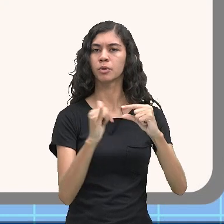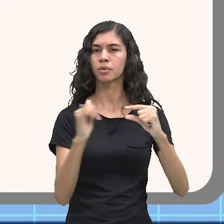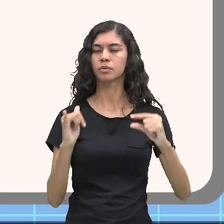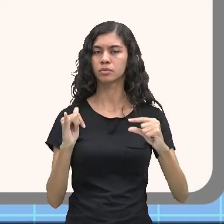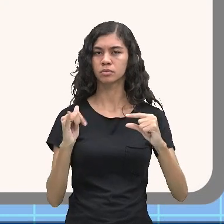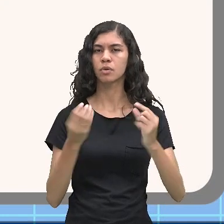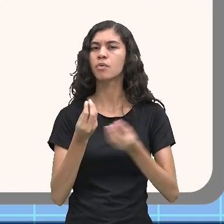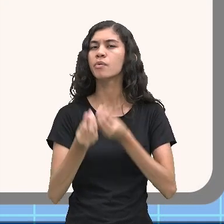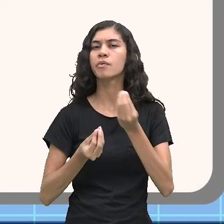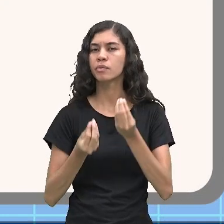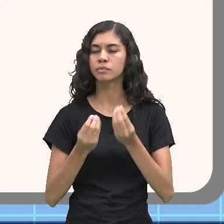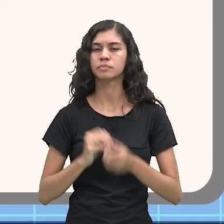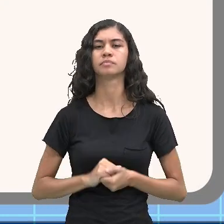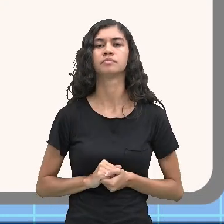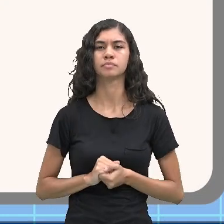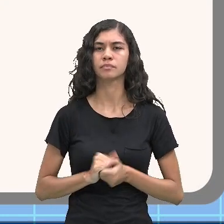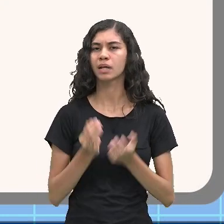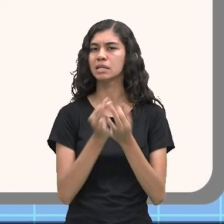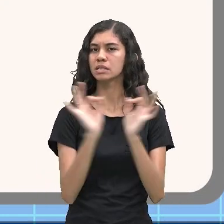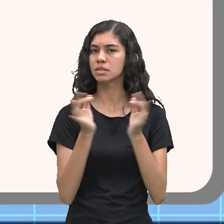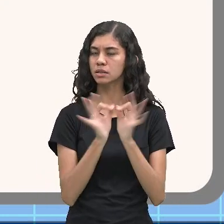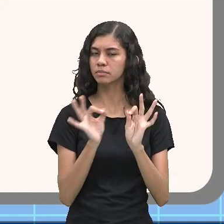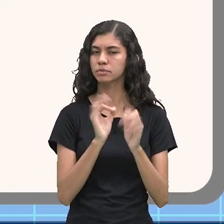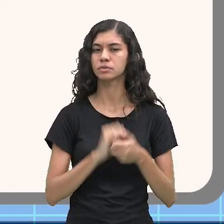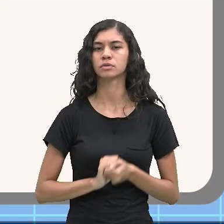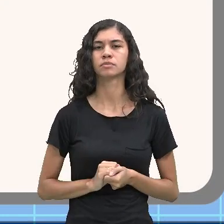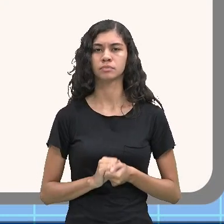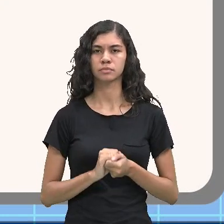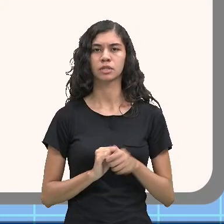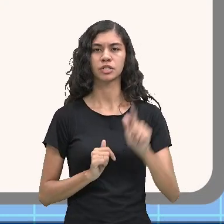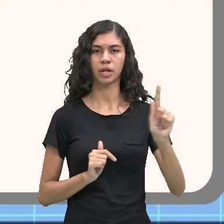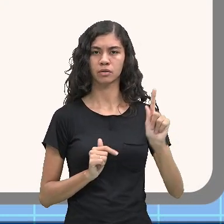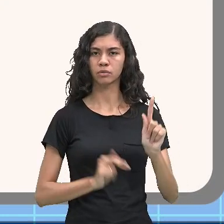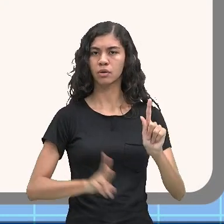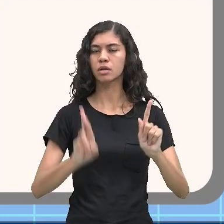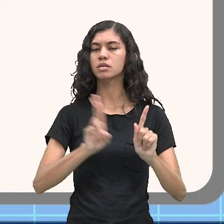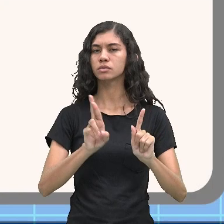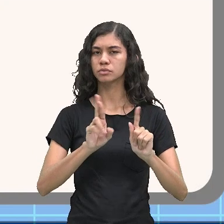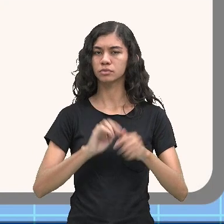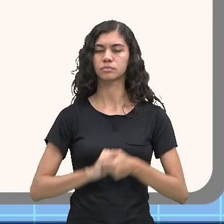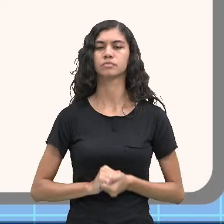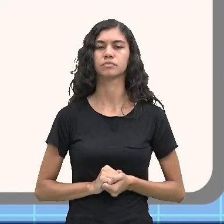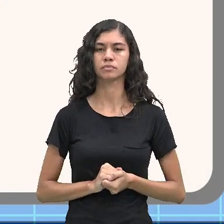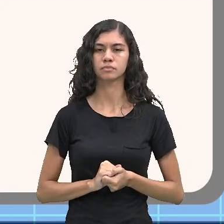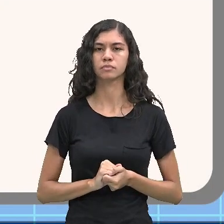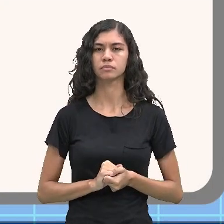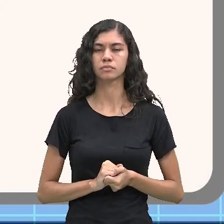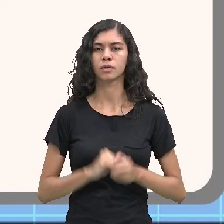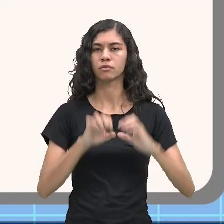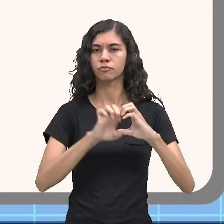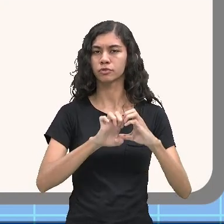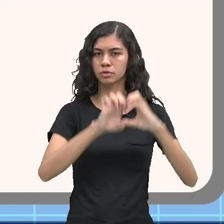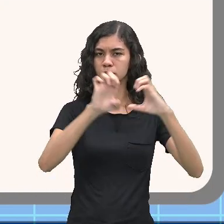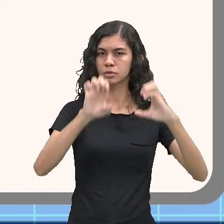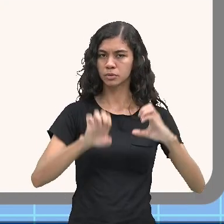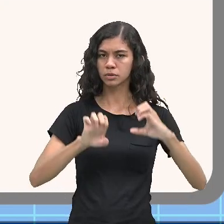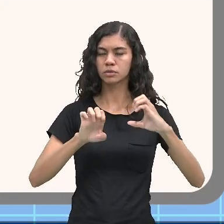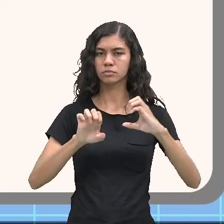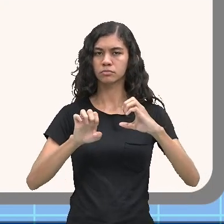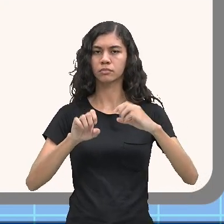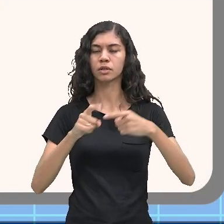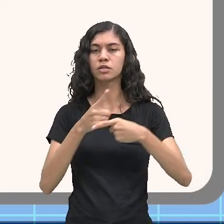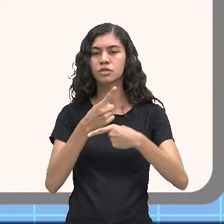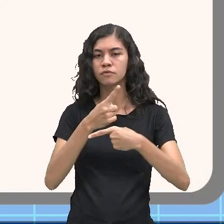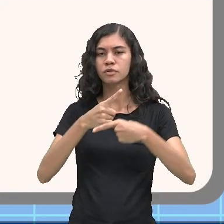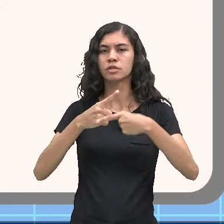é um circuito simples, olha, só é um gerador e um resistor. Nós temos força eletromotriz dividida pela resistência